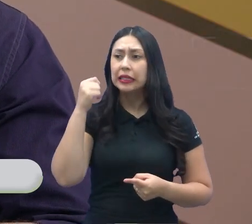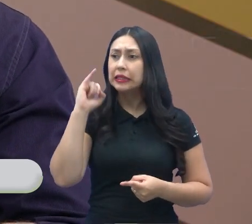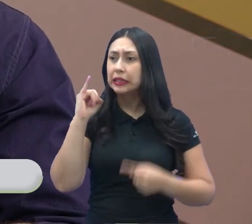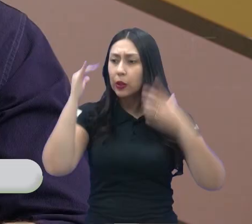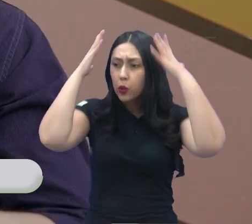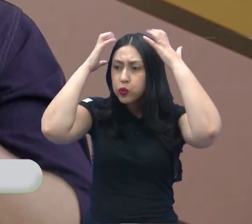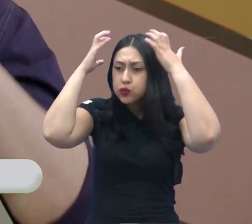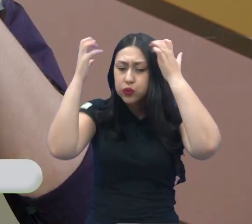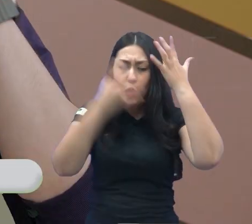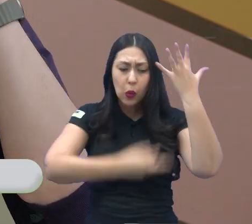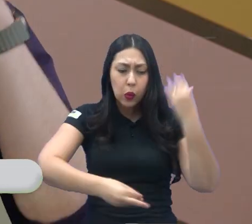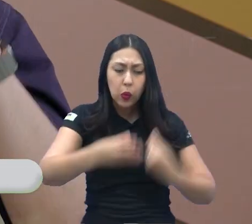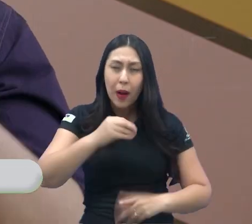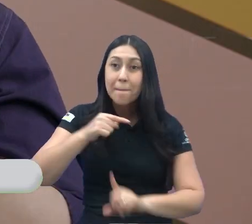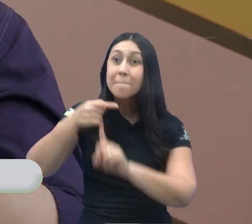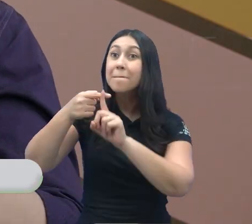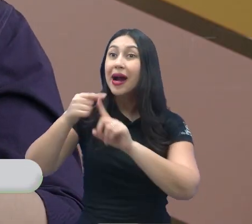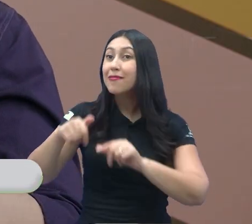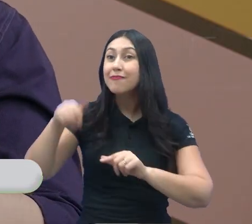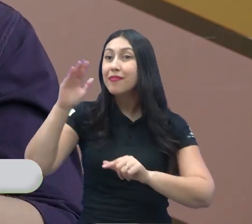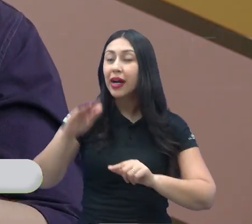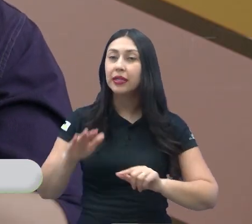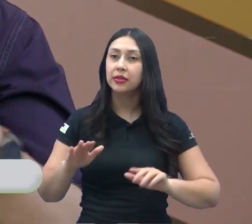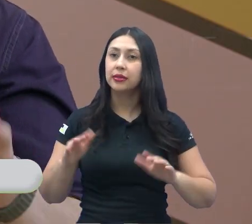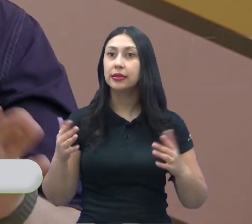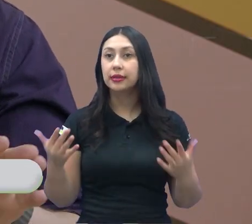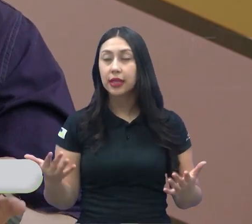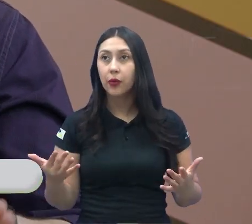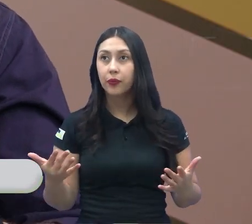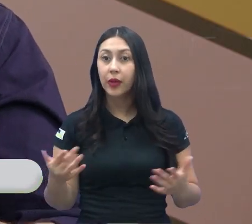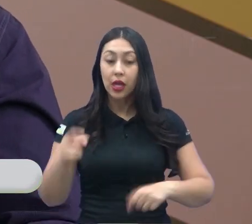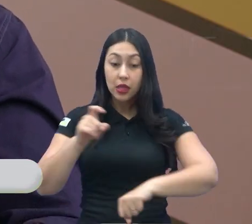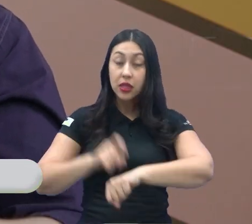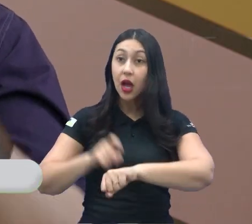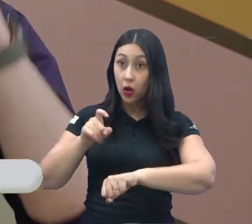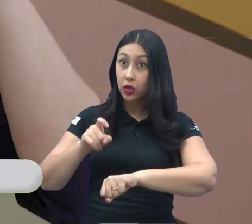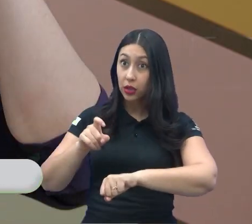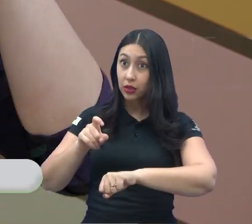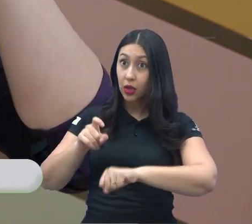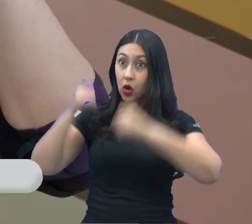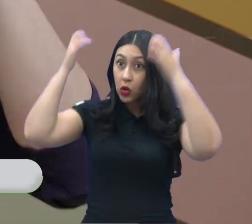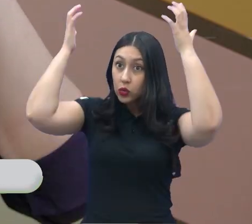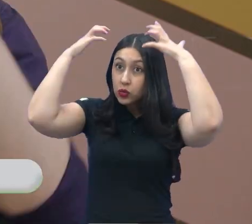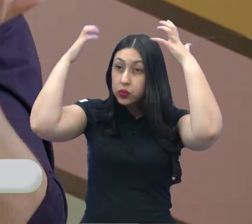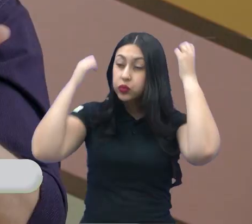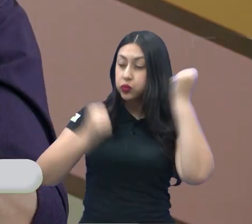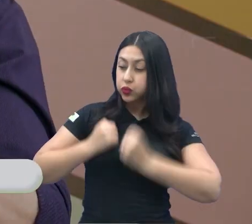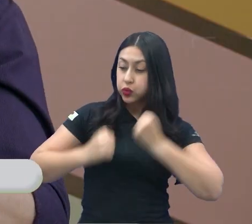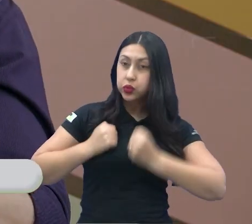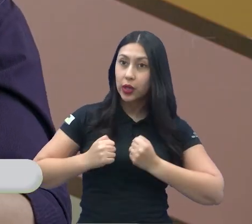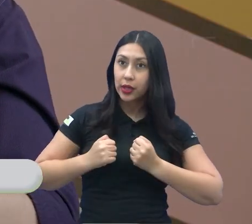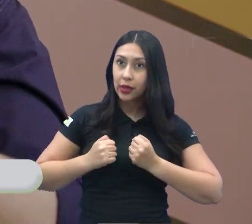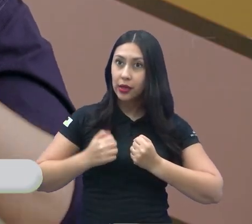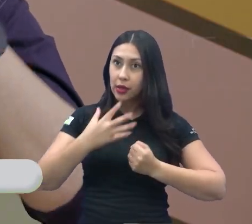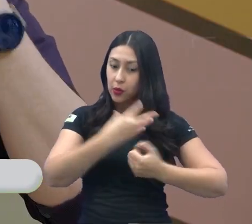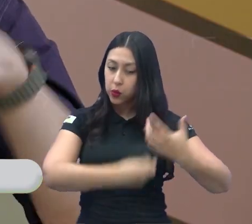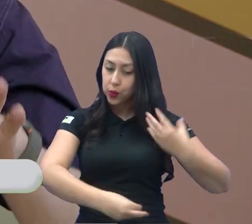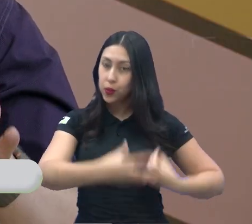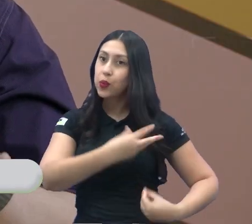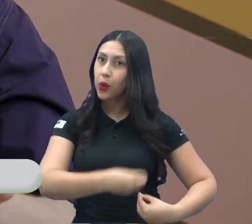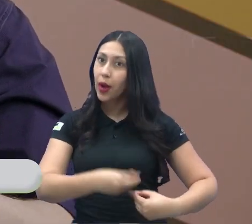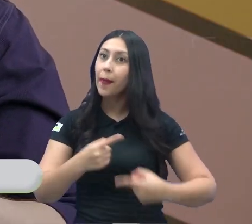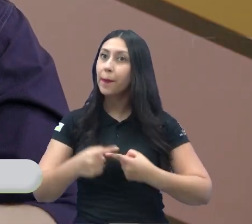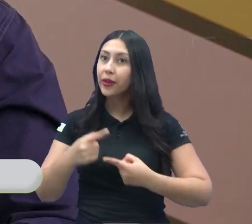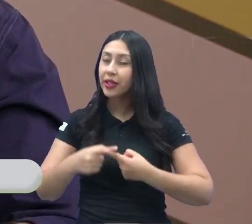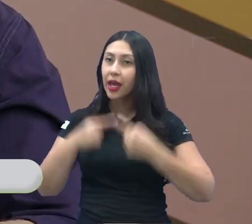Geralmente, quando a gente acaba lavando o cabelo, o banho normalmente é a hora que a gente mais vê cabelo, justamente porque a gente está mexendo no couro cabeludo, então os fios vão se